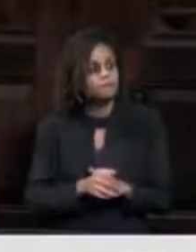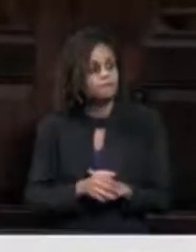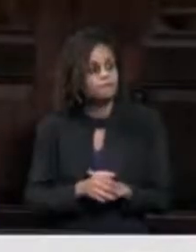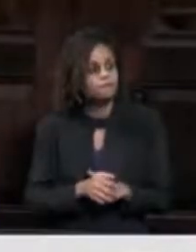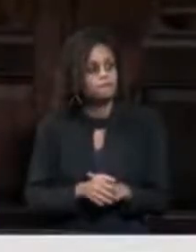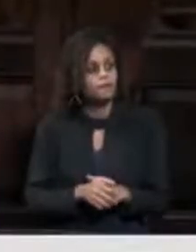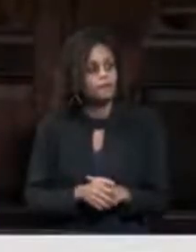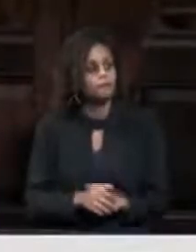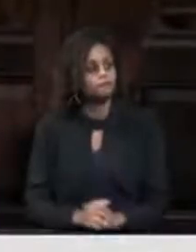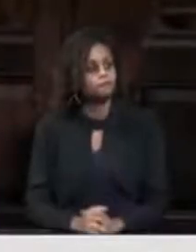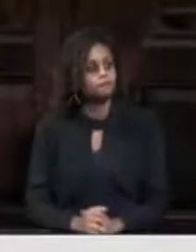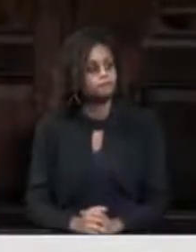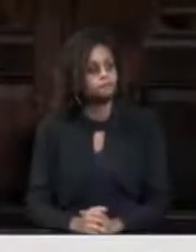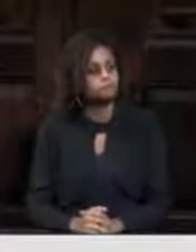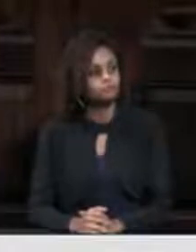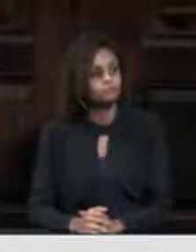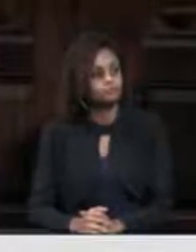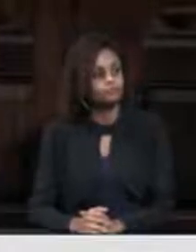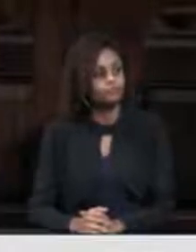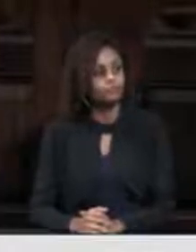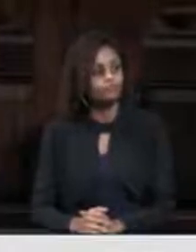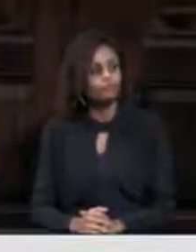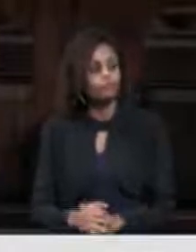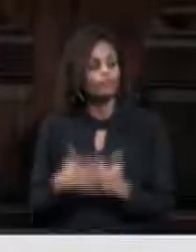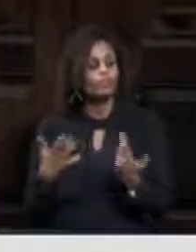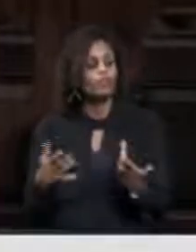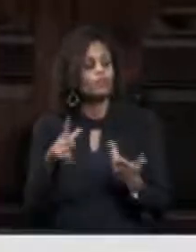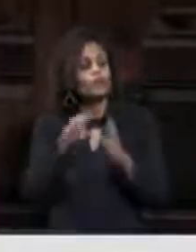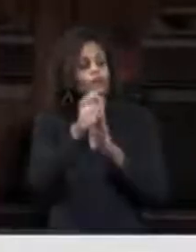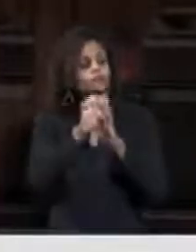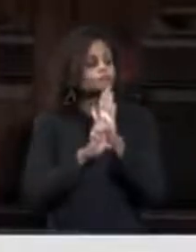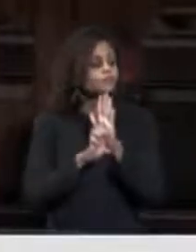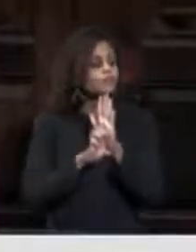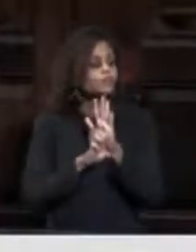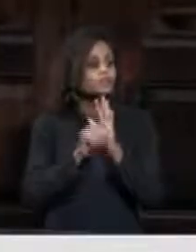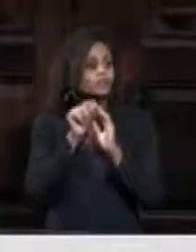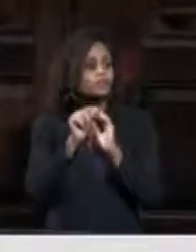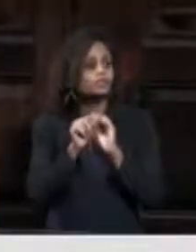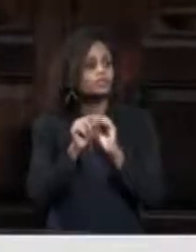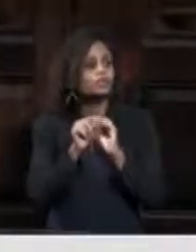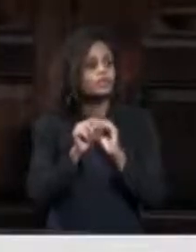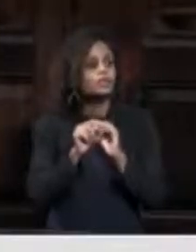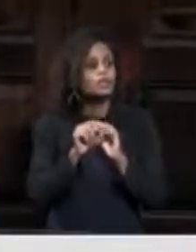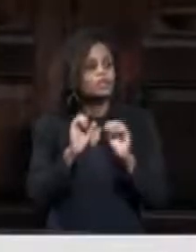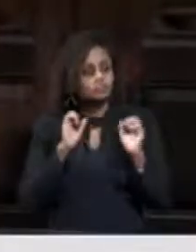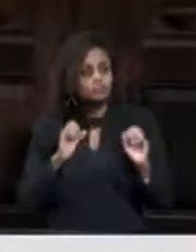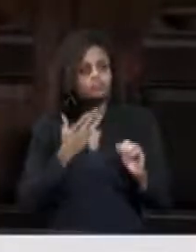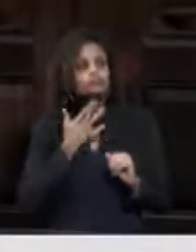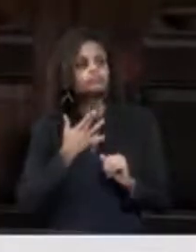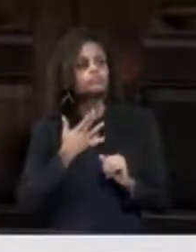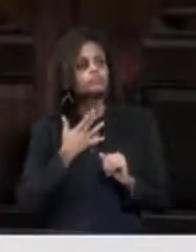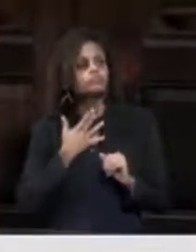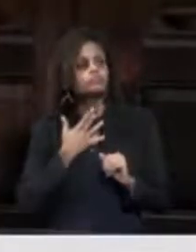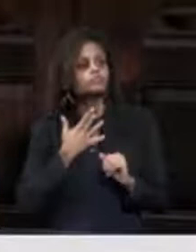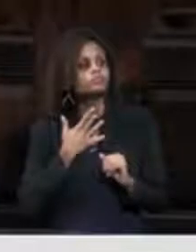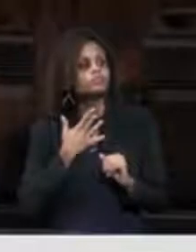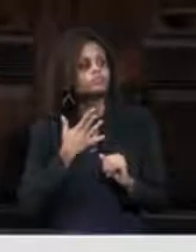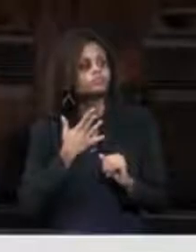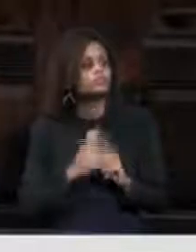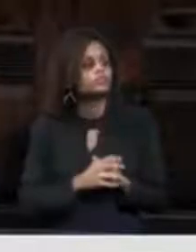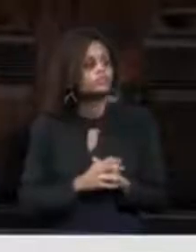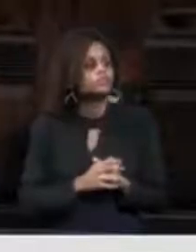do bilhete único. Ou seja, é uma emenda que busca trabalhar